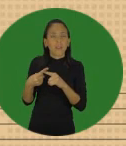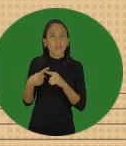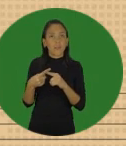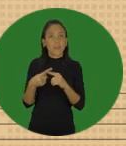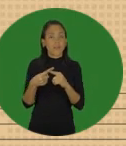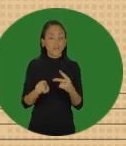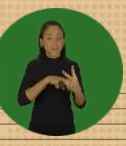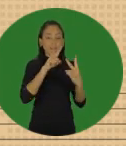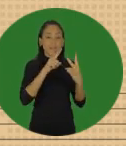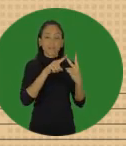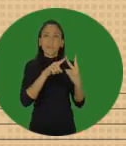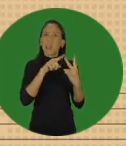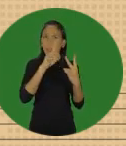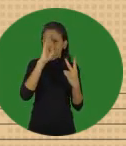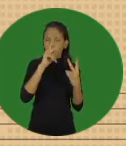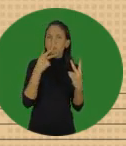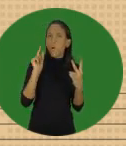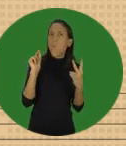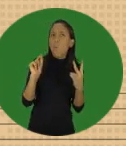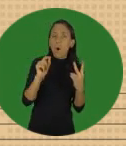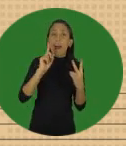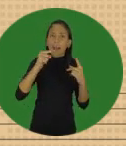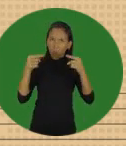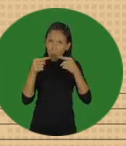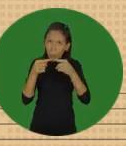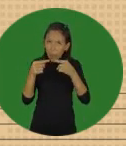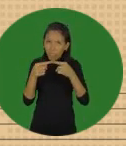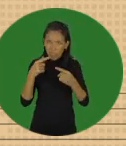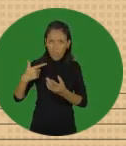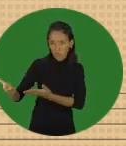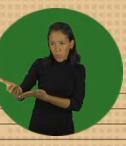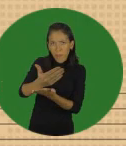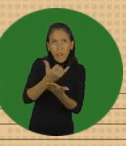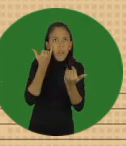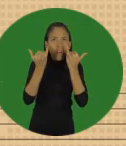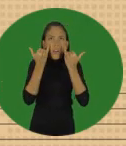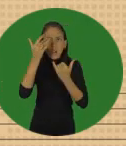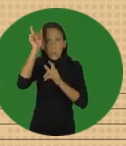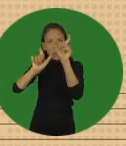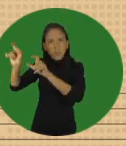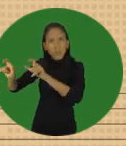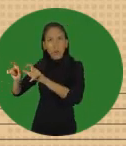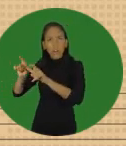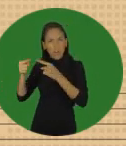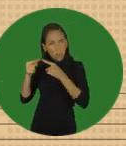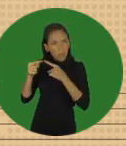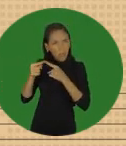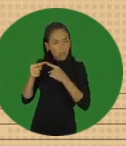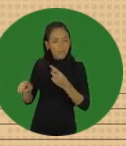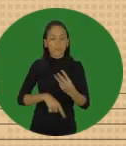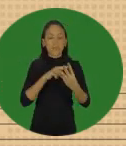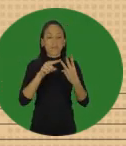princípio da adequação, se aquela coleta em específico é adequada para sua finalidade. E o princípio